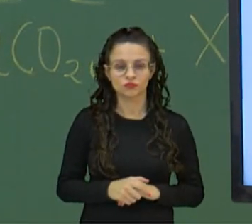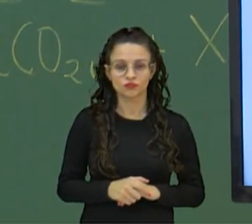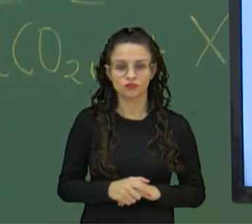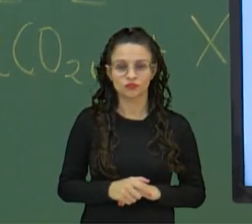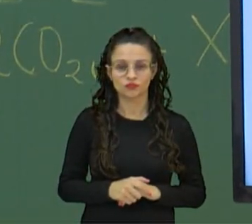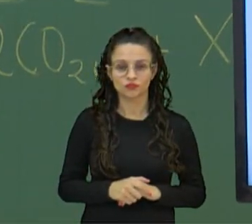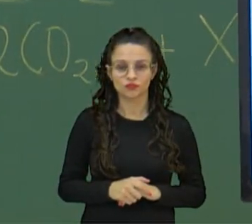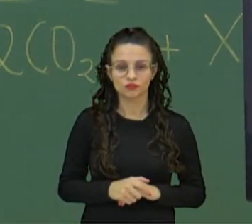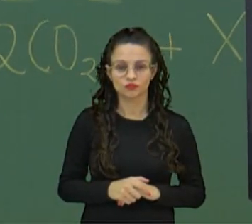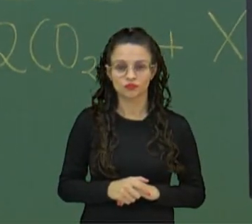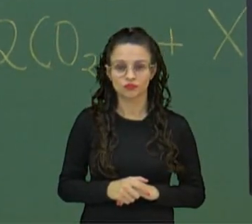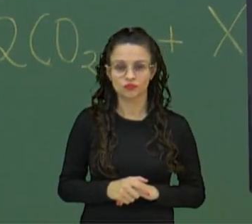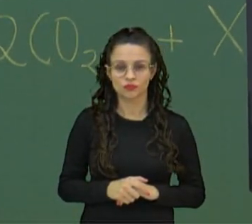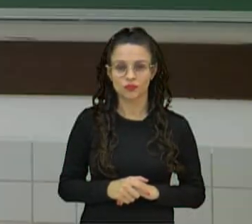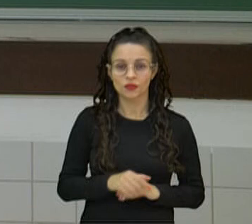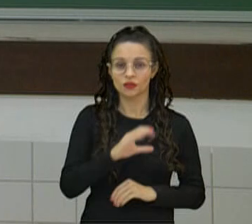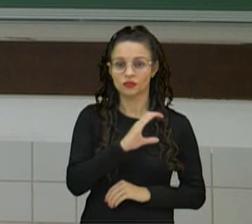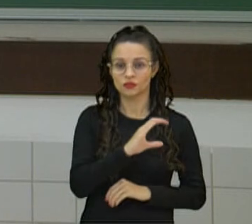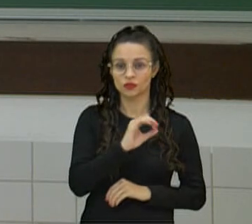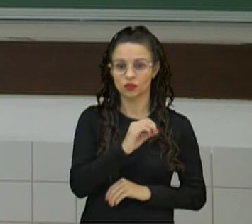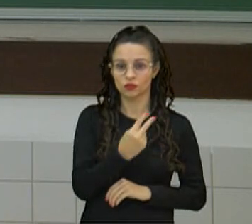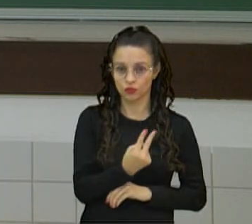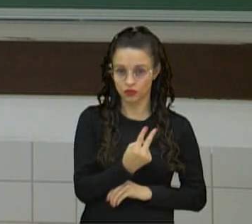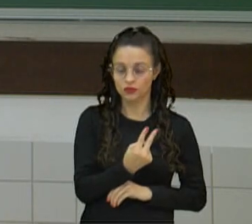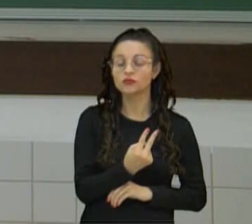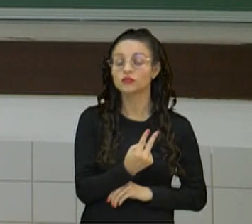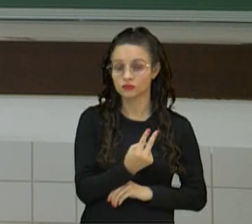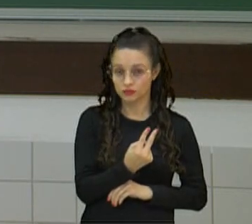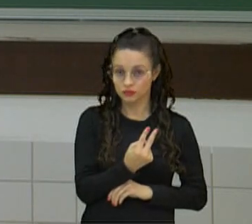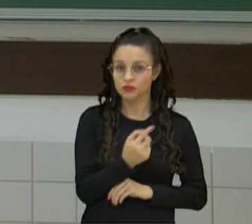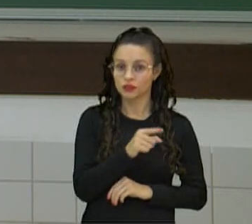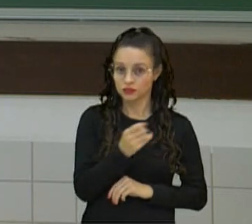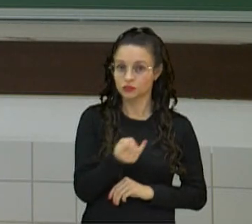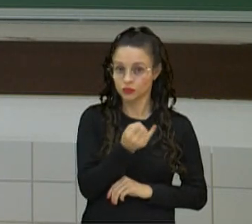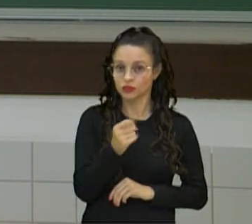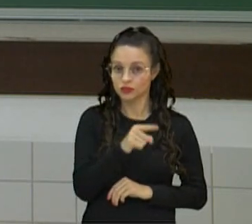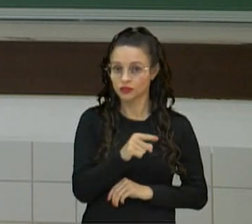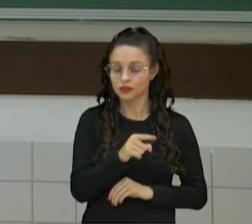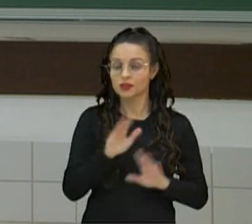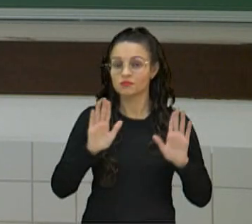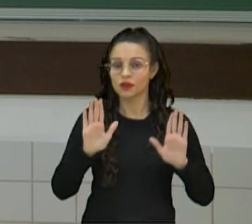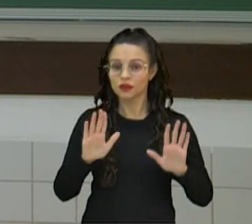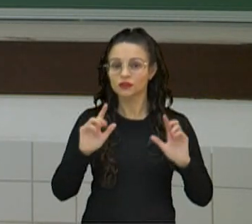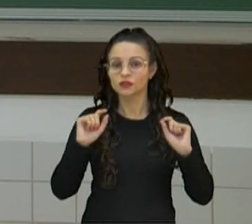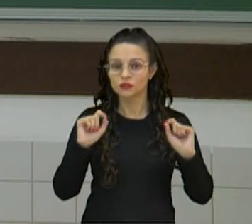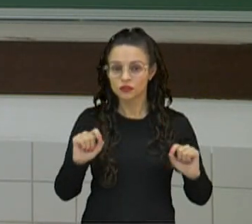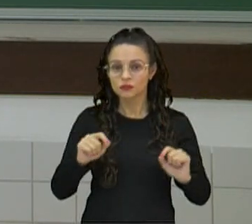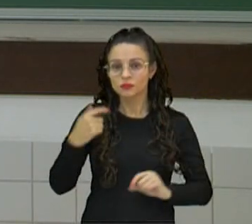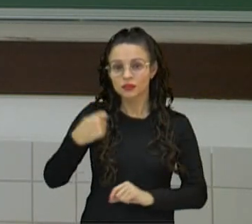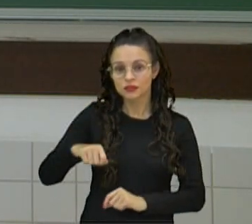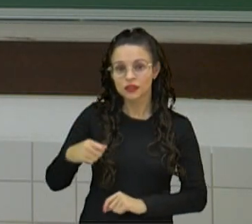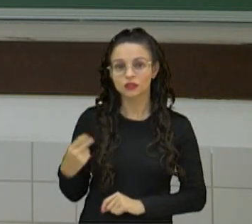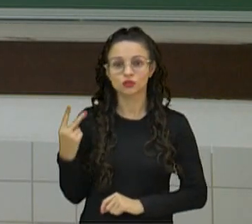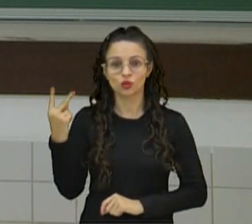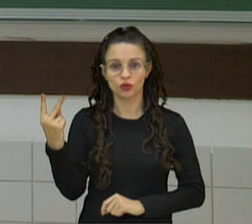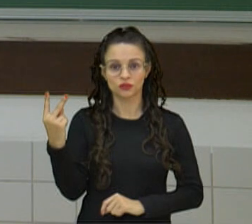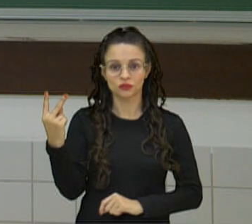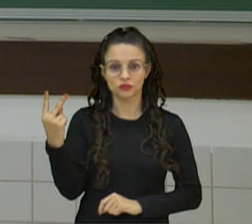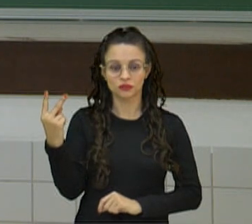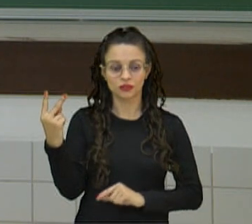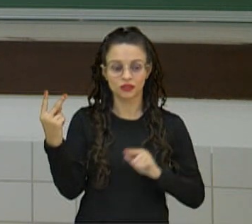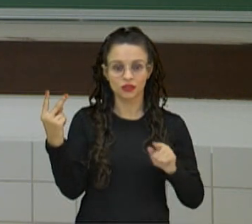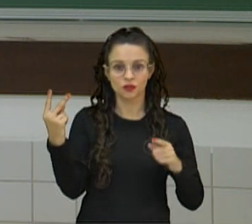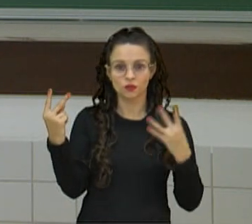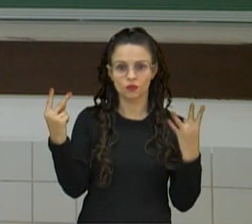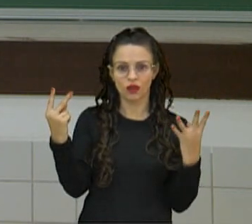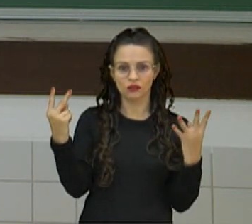tenho CO2, me interessa lá na minha equação, mas o que eu preciso são 2. Aqui eu tenho 4